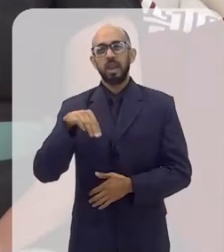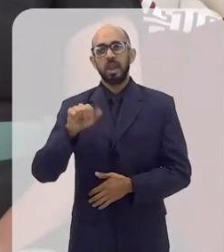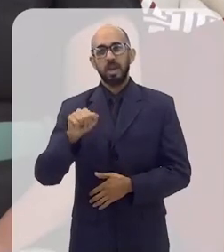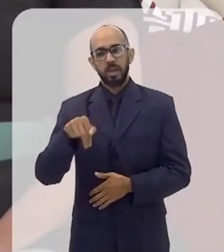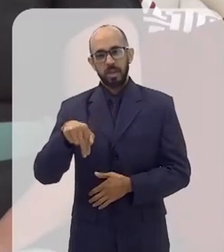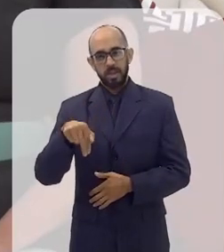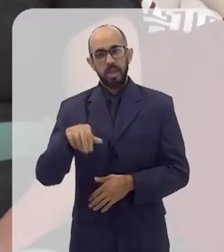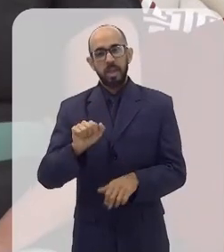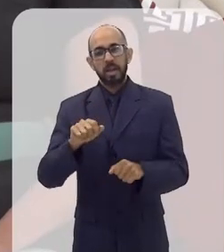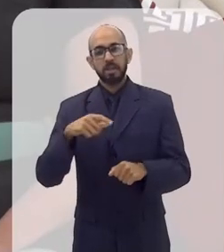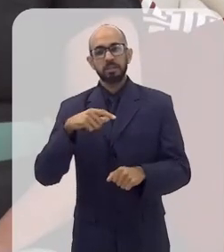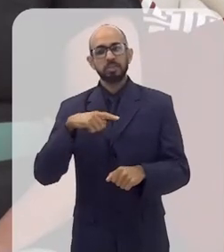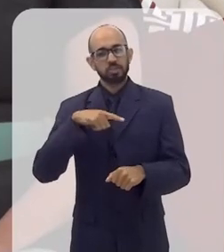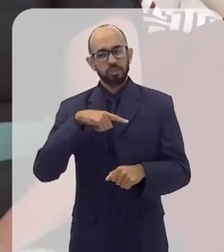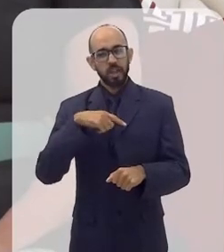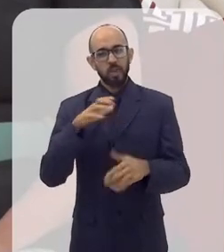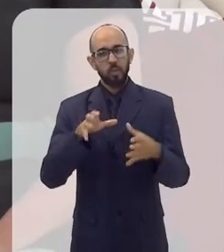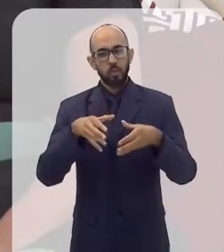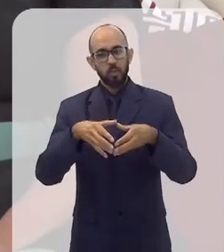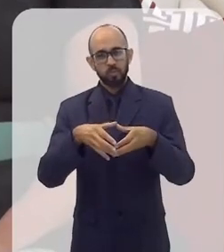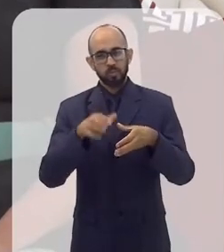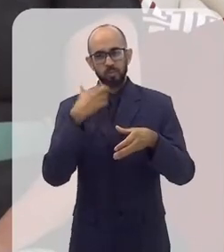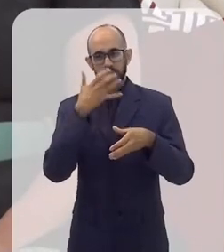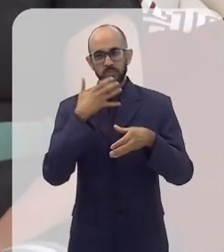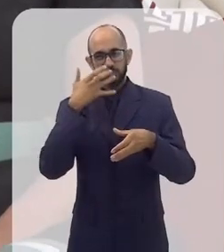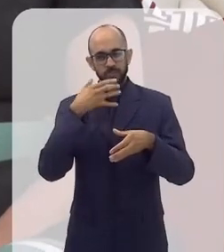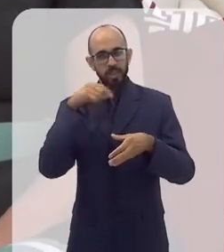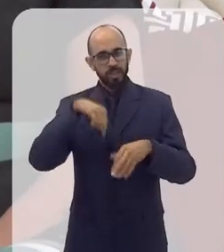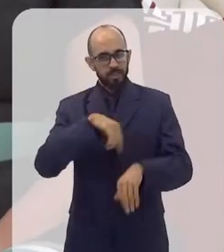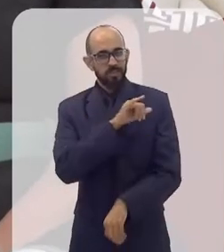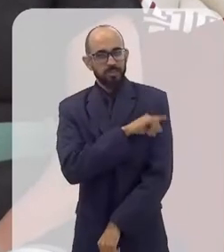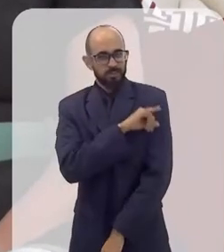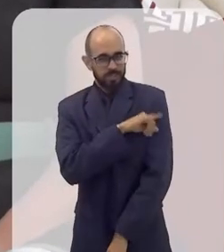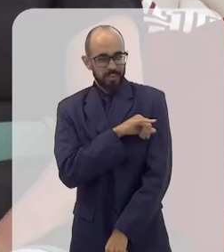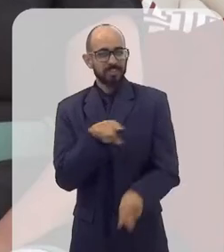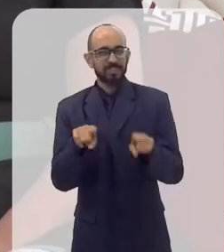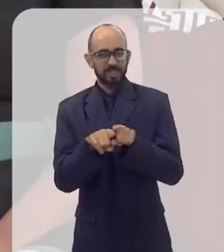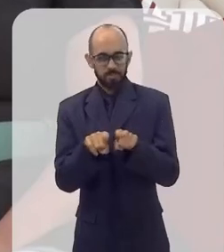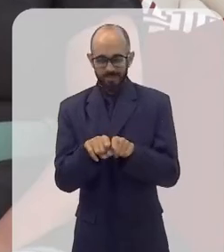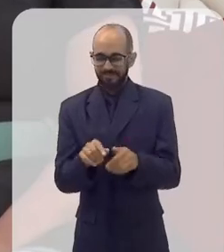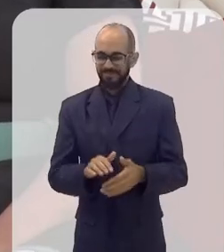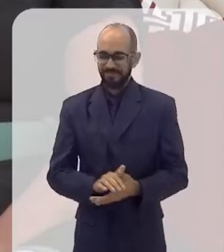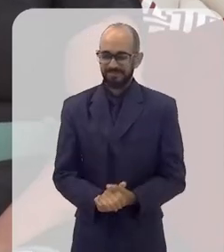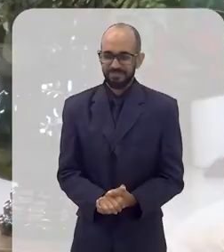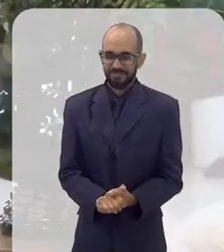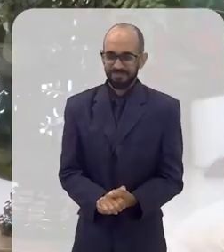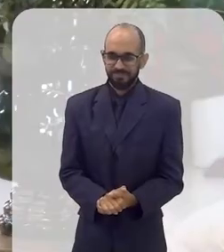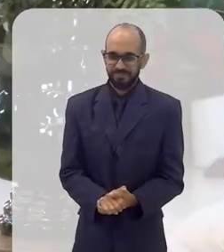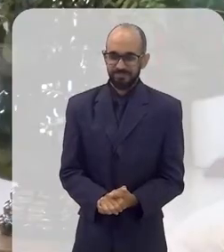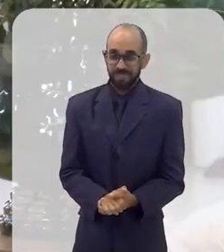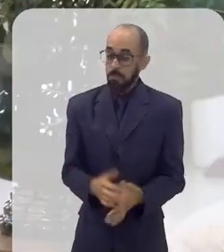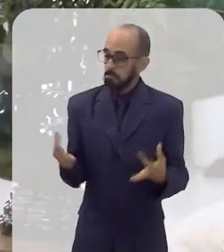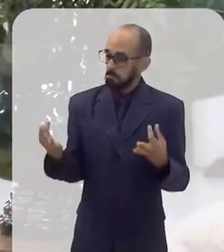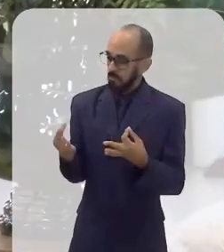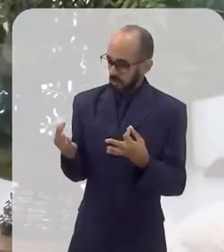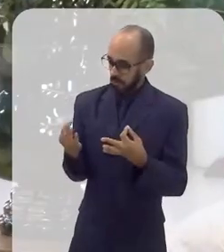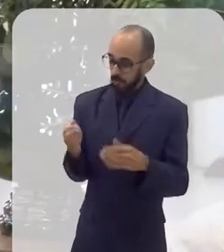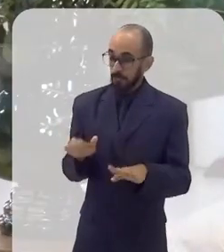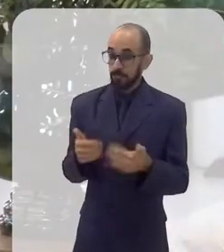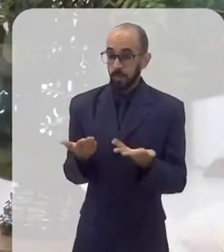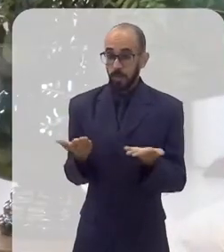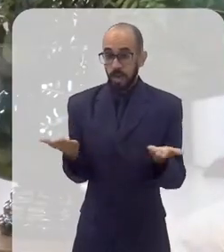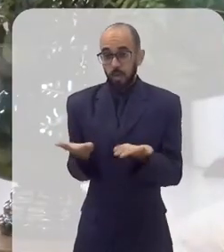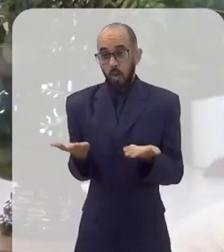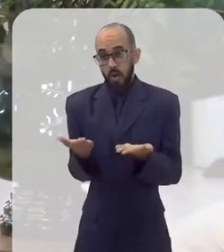sim, localmente temos corais muito lindos aqui nas nossas congregações no Rio de Janeiro também. Perfeito. E aí nós vamos